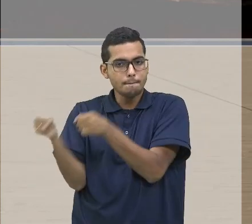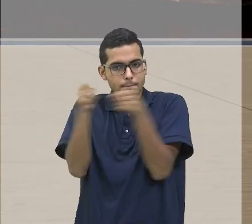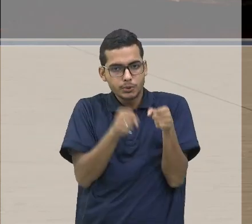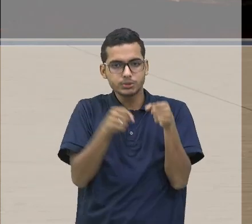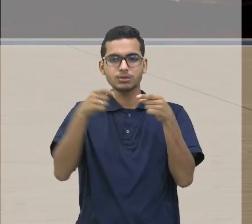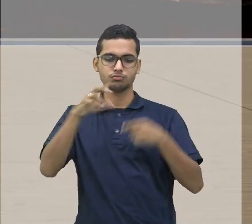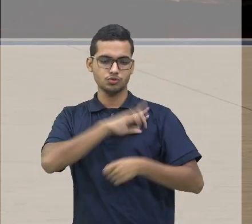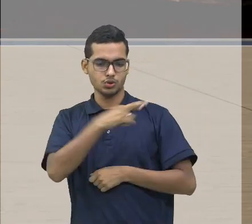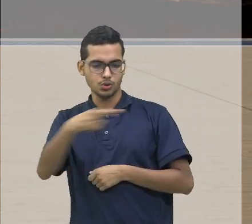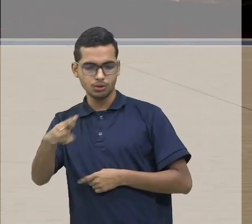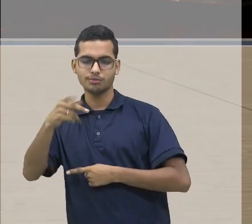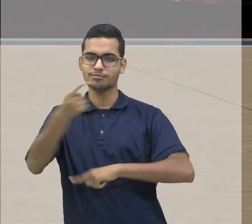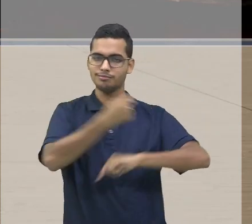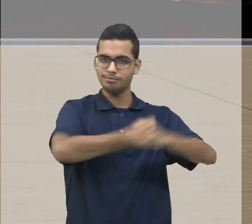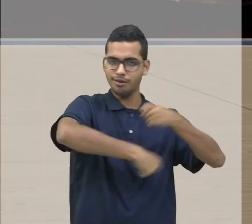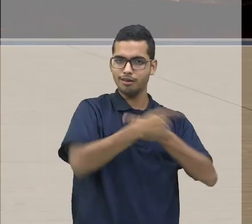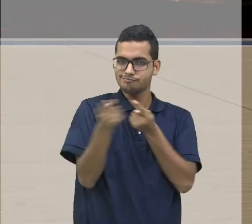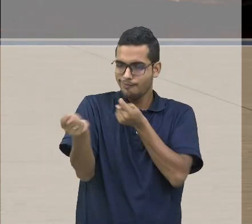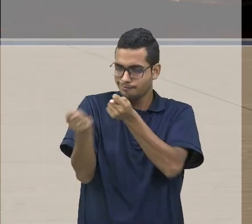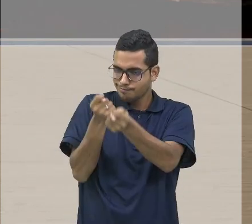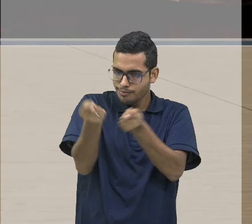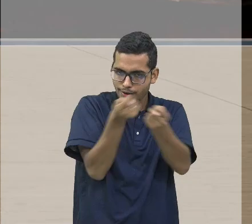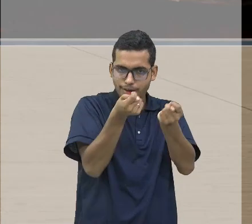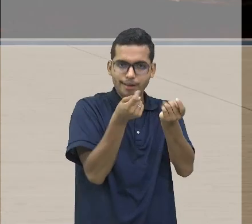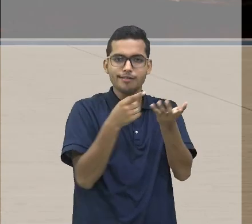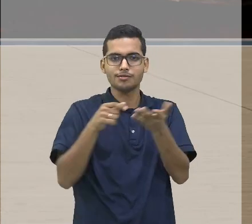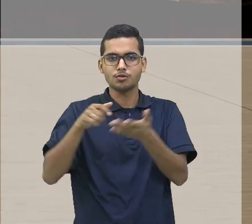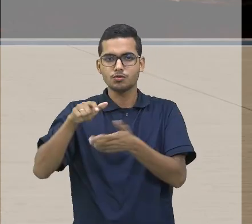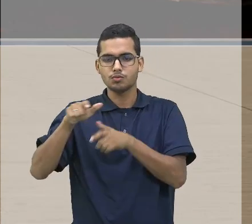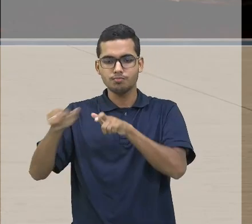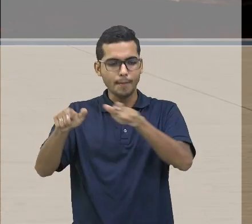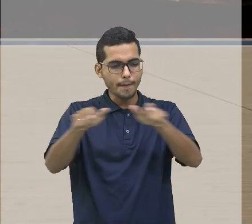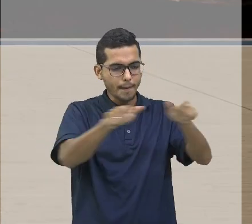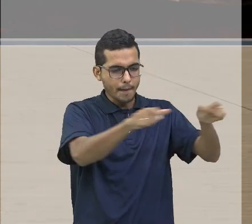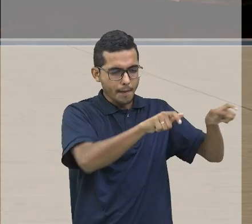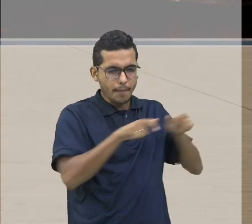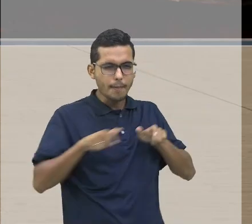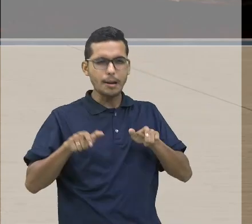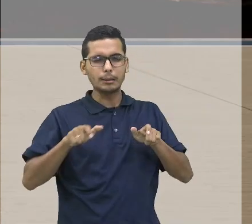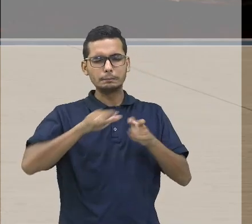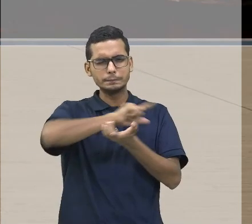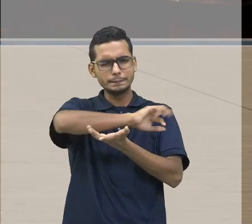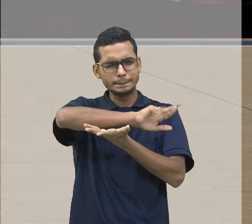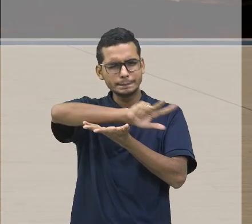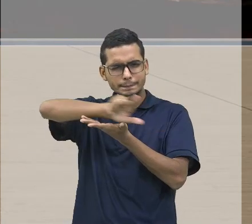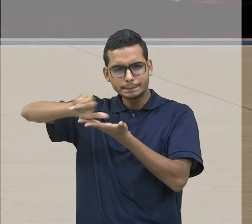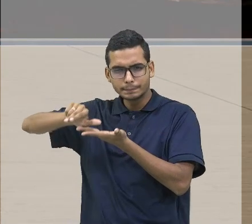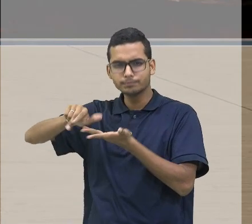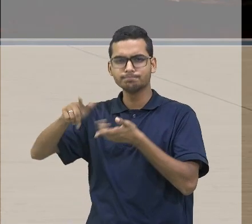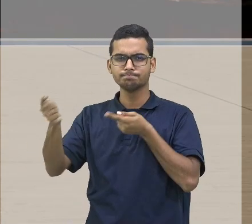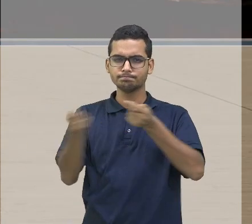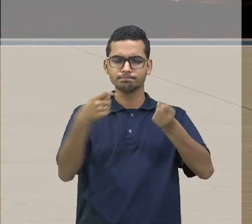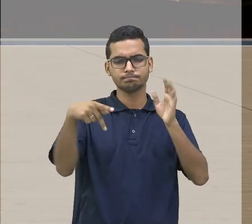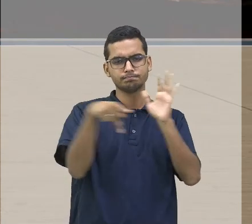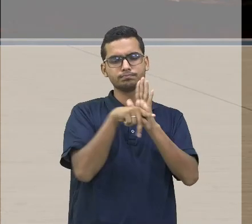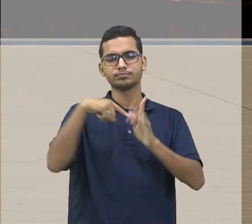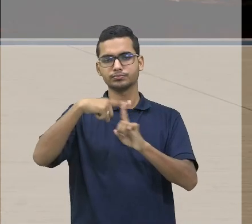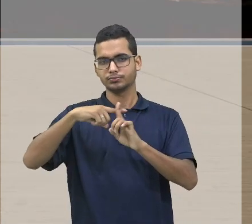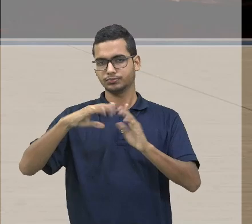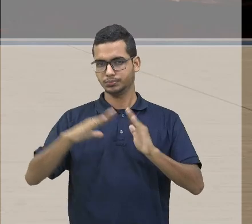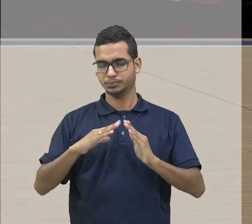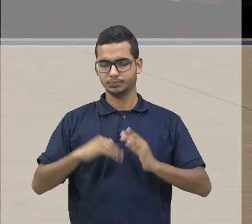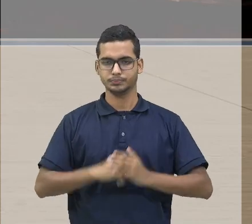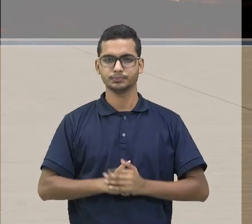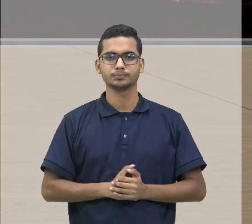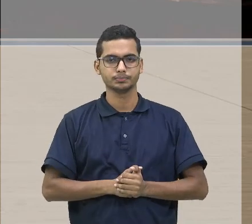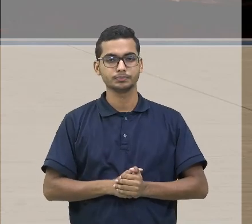e controlava muitas terras, tá bom? O que mais que temos de características nesse momento? Vamos ver. A influência dominante na